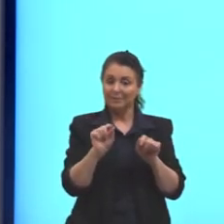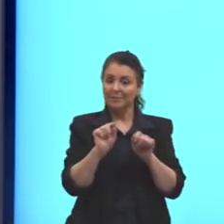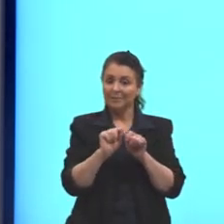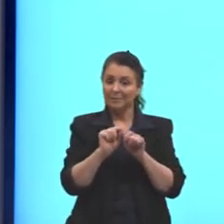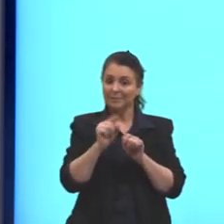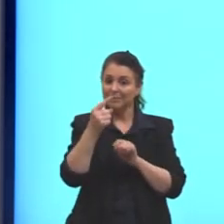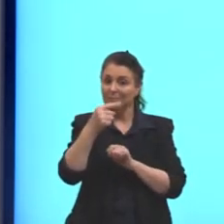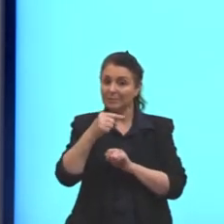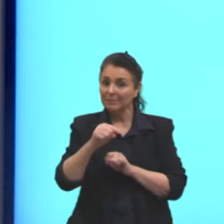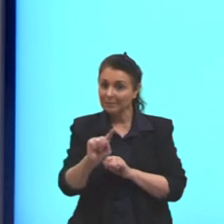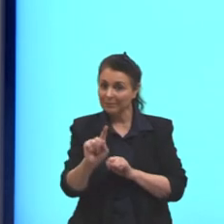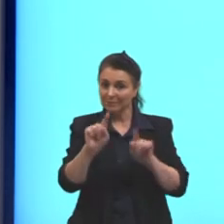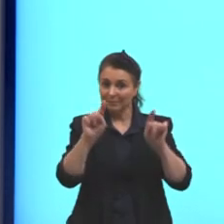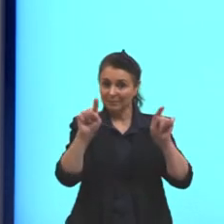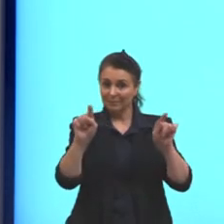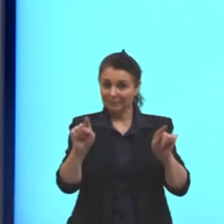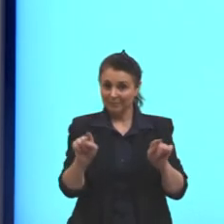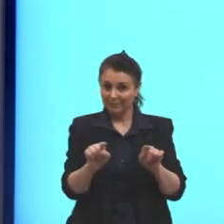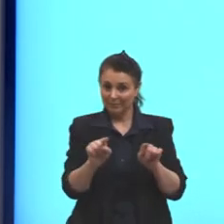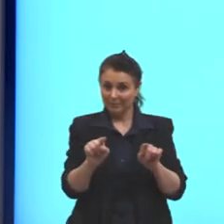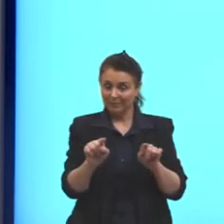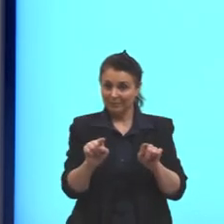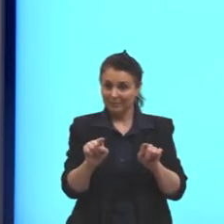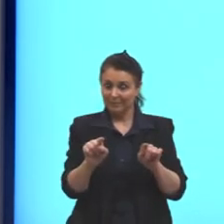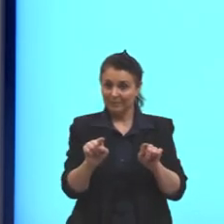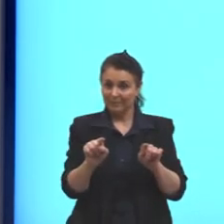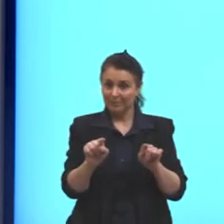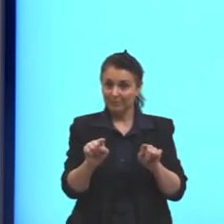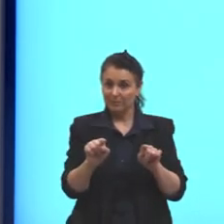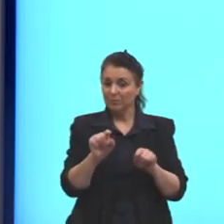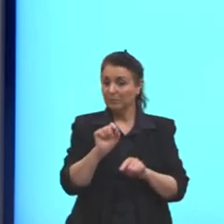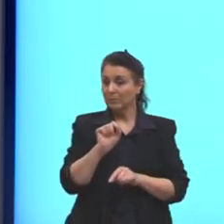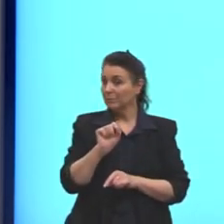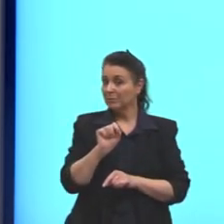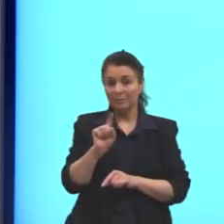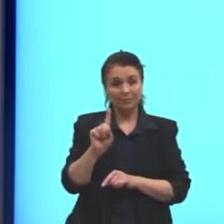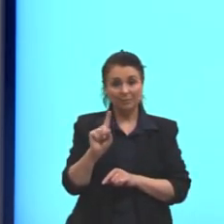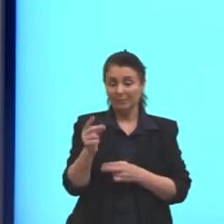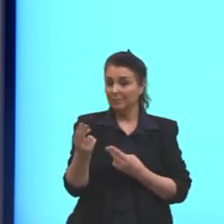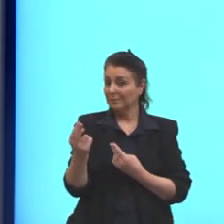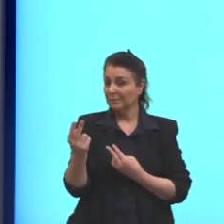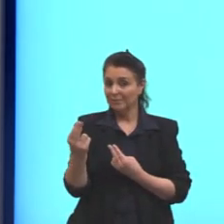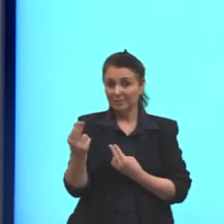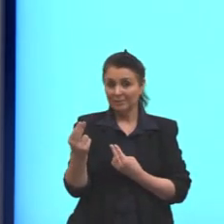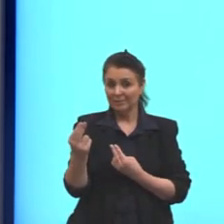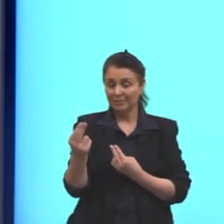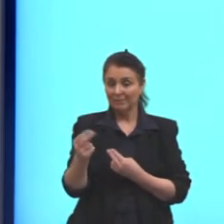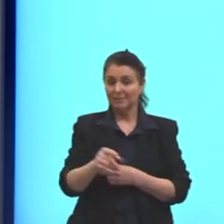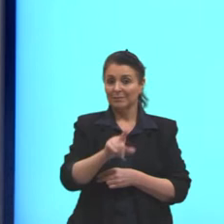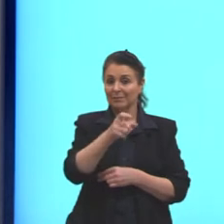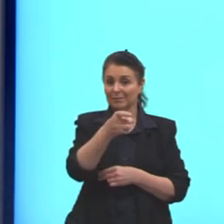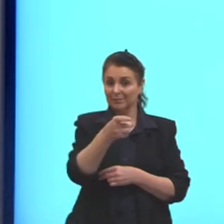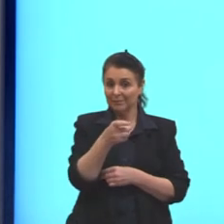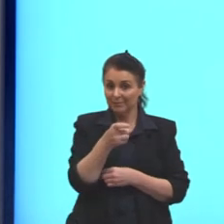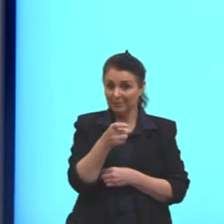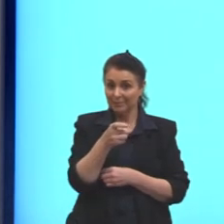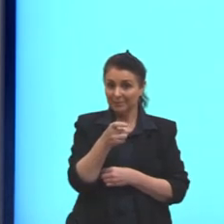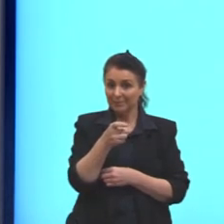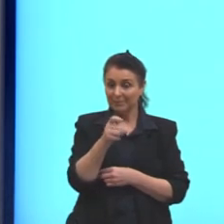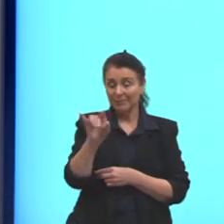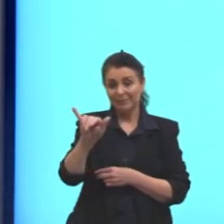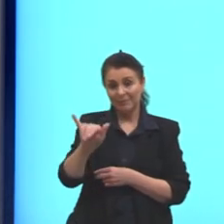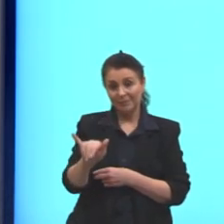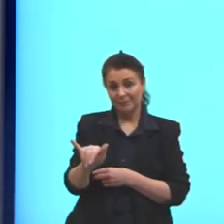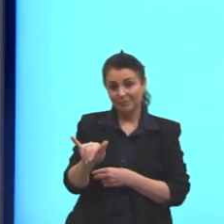formamos outro parênteses que seria né os termos que não são comuns Portanto o x e o